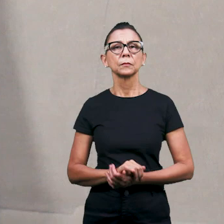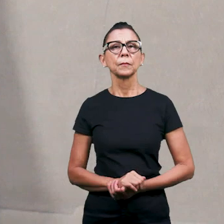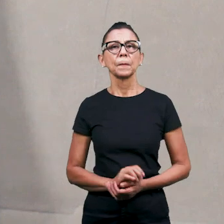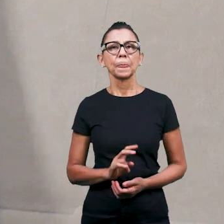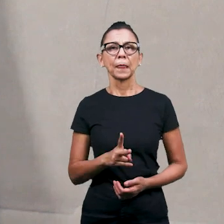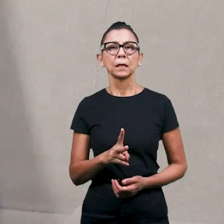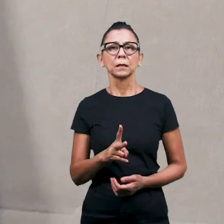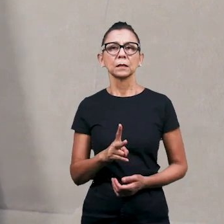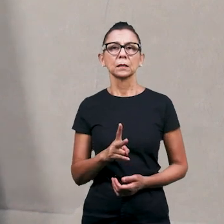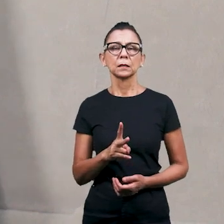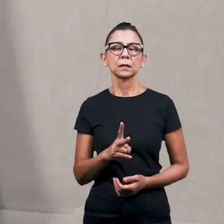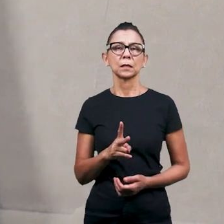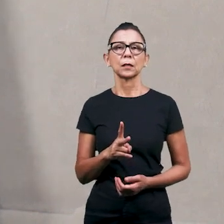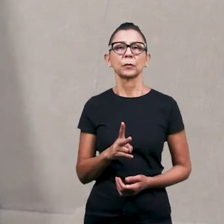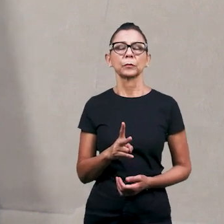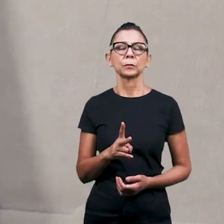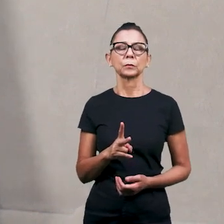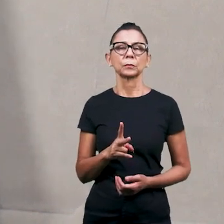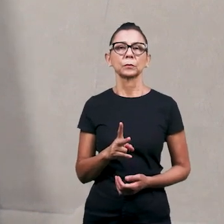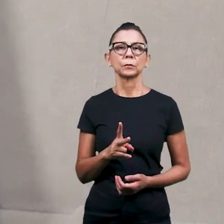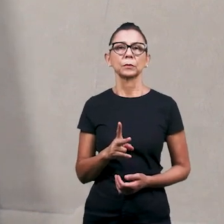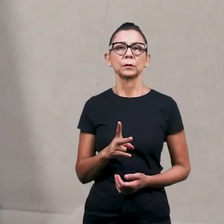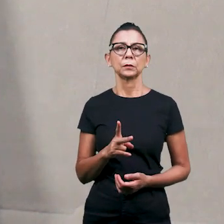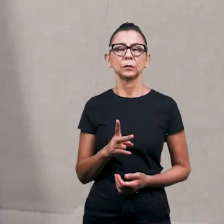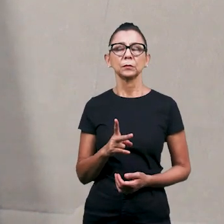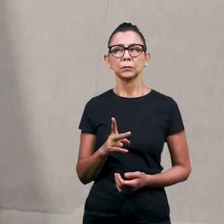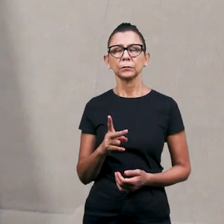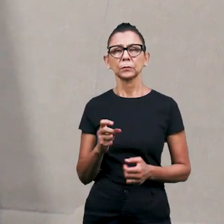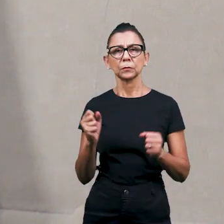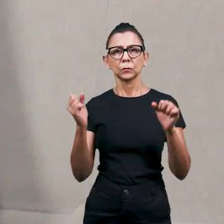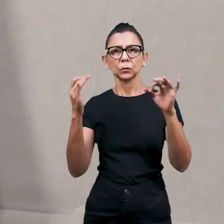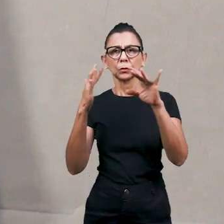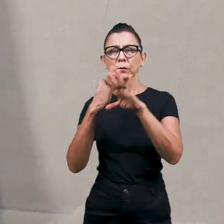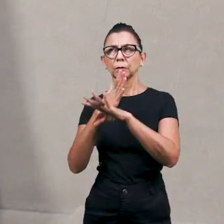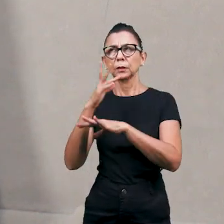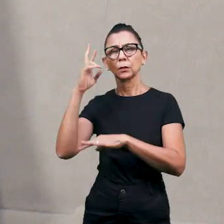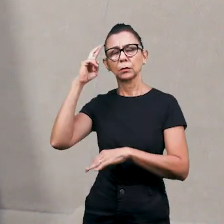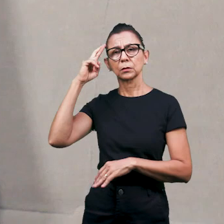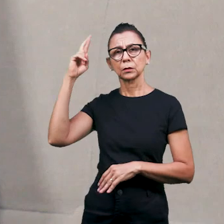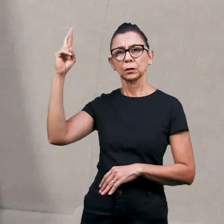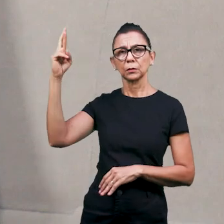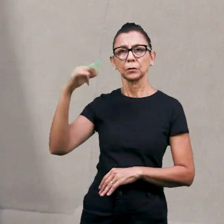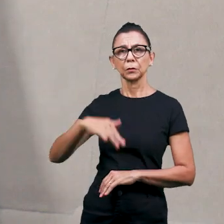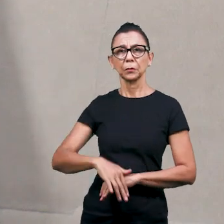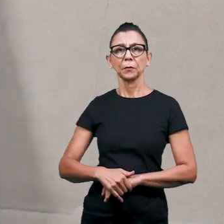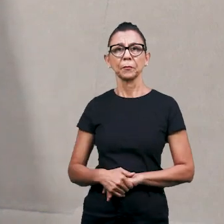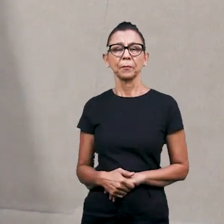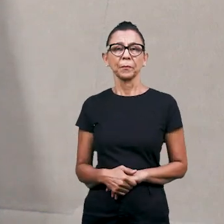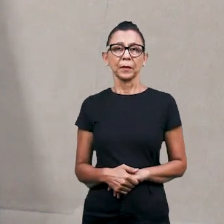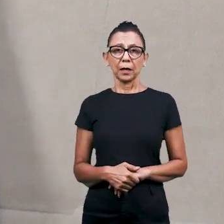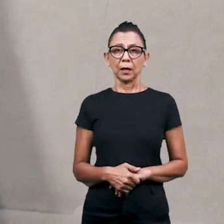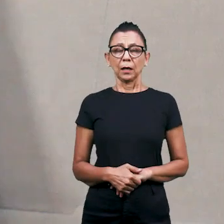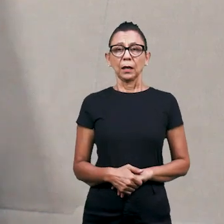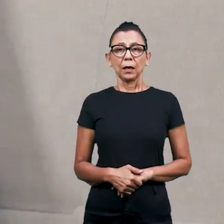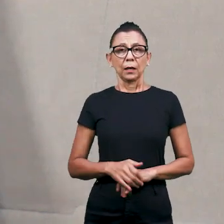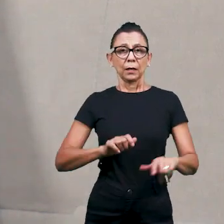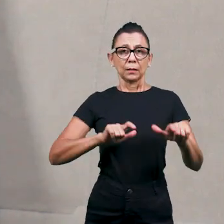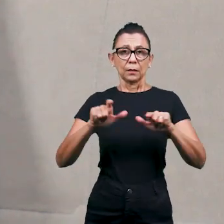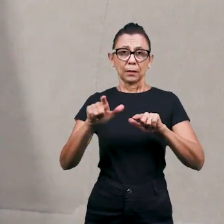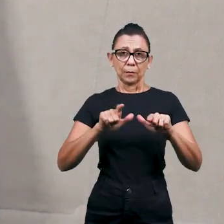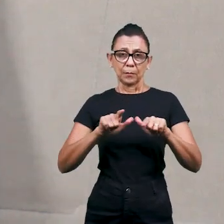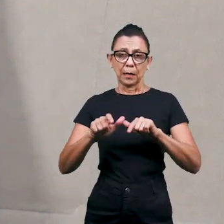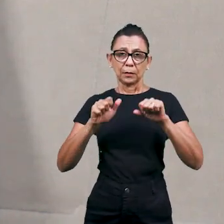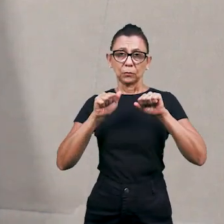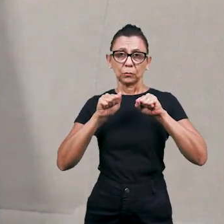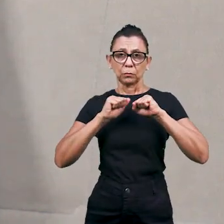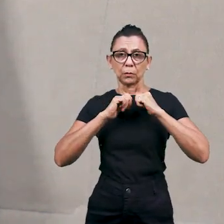eu trabalho aqui, esse especificamente, o Evangelho Sem Fronteiras, quando ele foi apresentado na reunião do conselho, né, ao